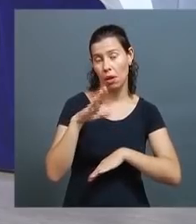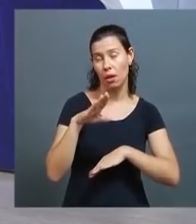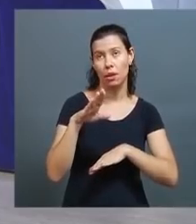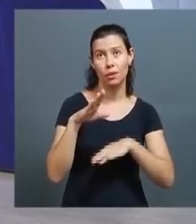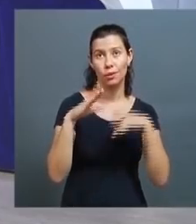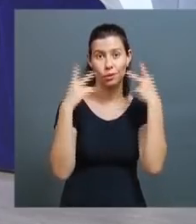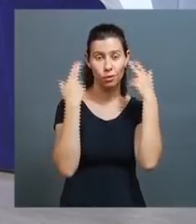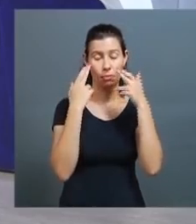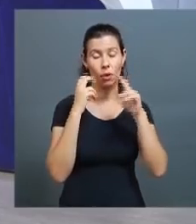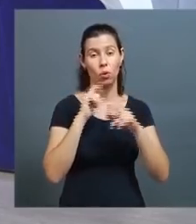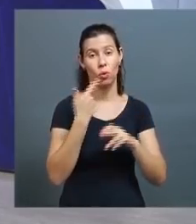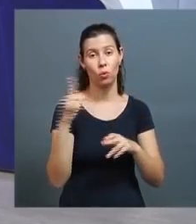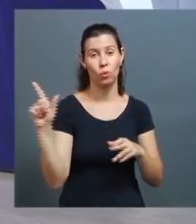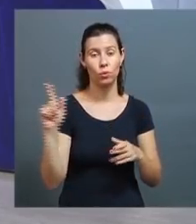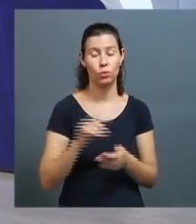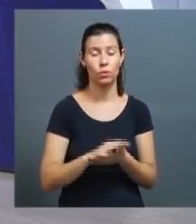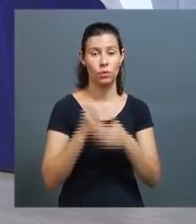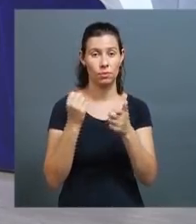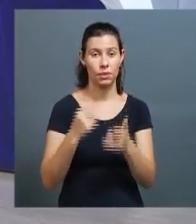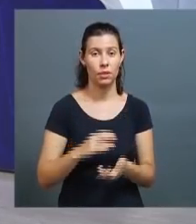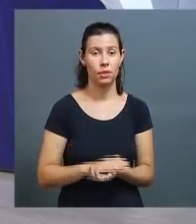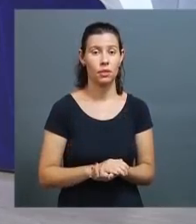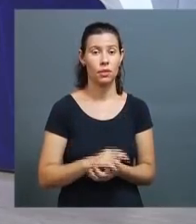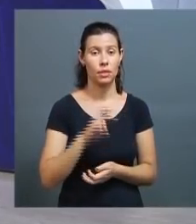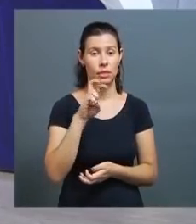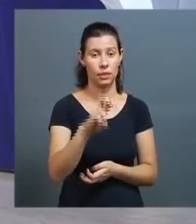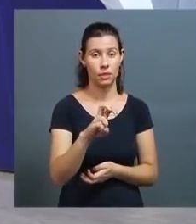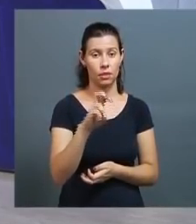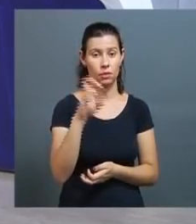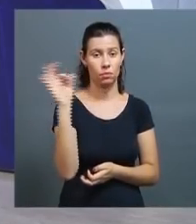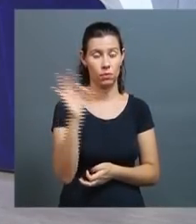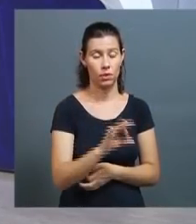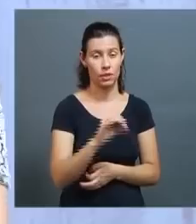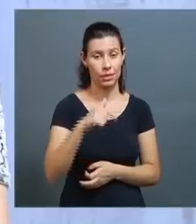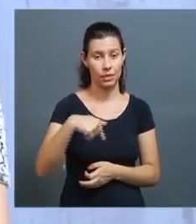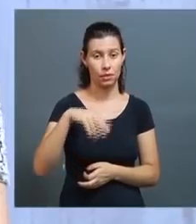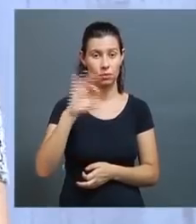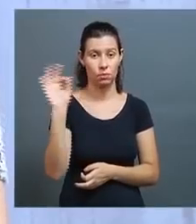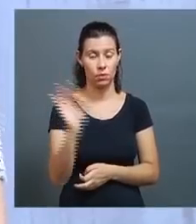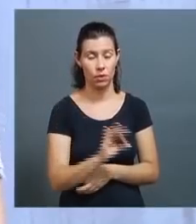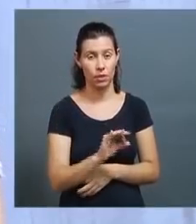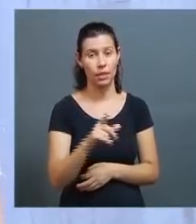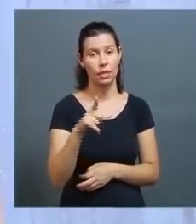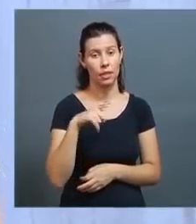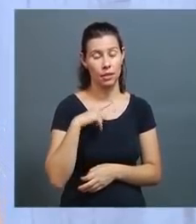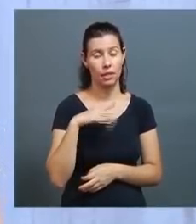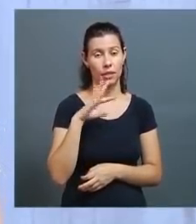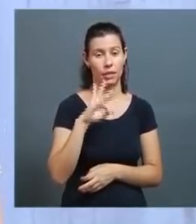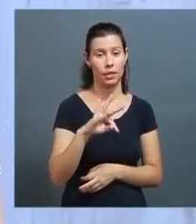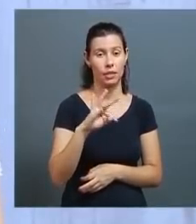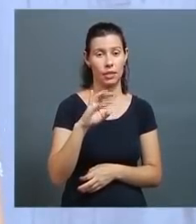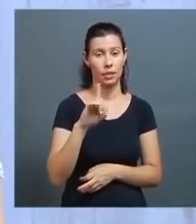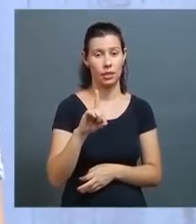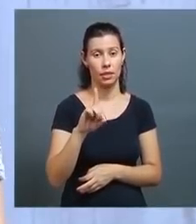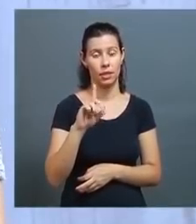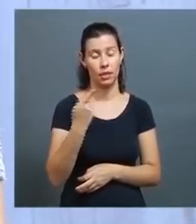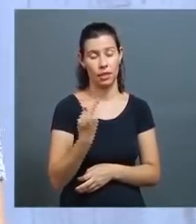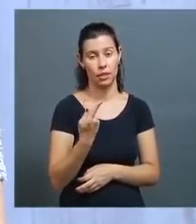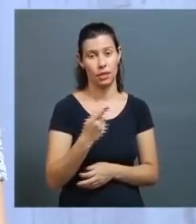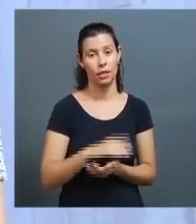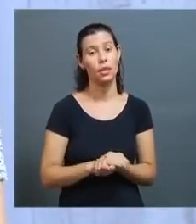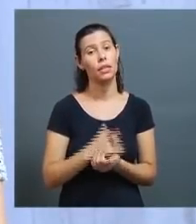torno de 5 a 7% das crianças podem apresentar o transtorno de déficit de atenção e hiperatividade. Isso já